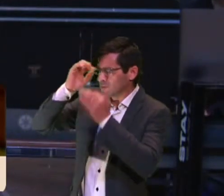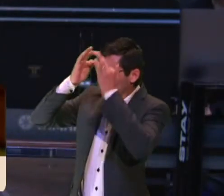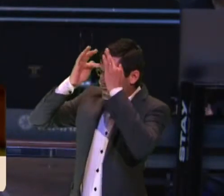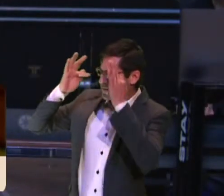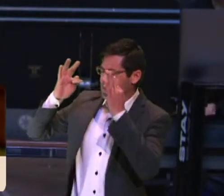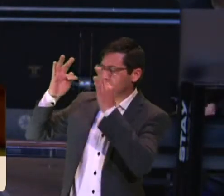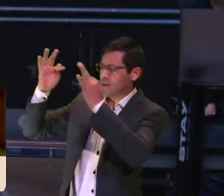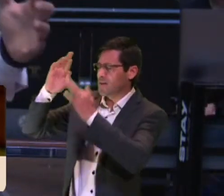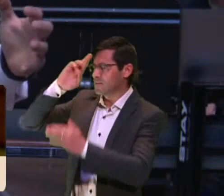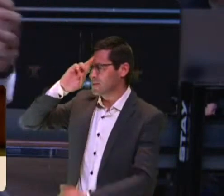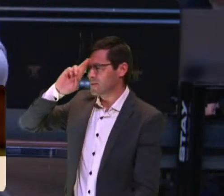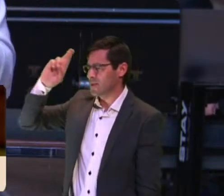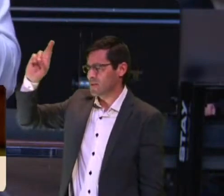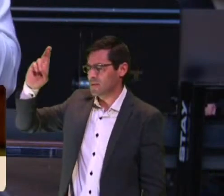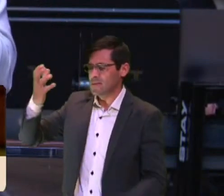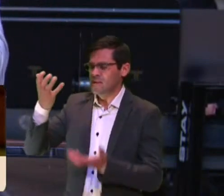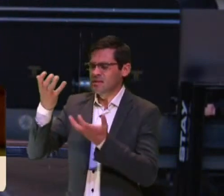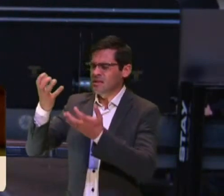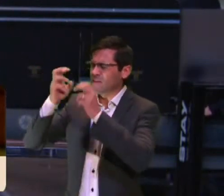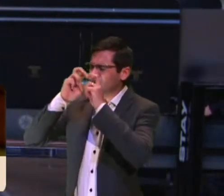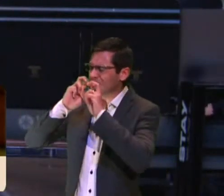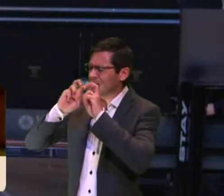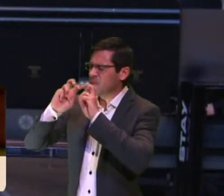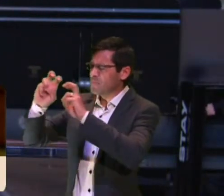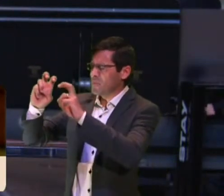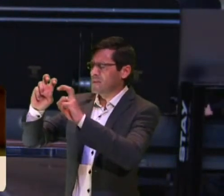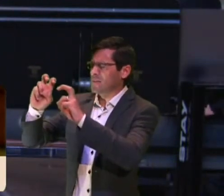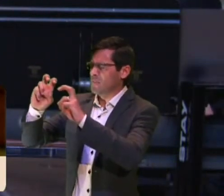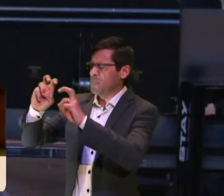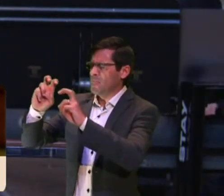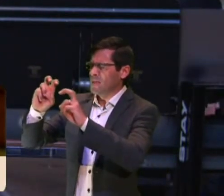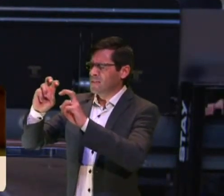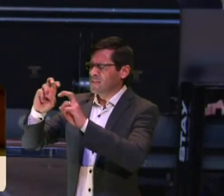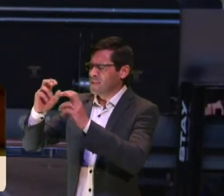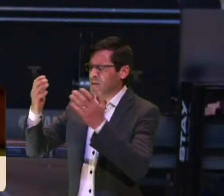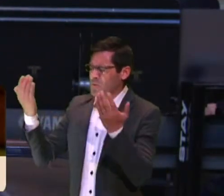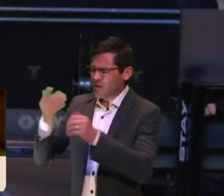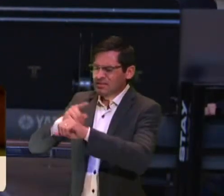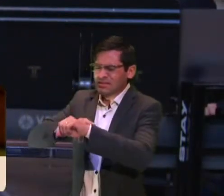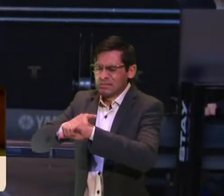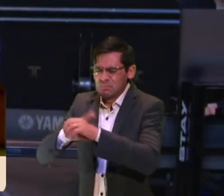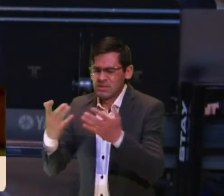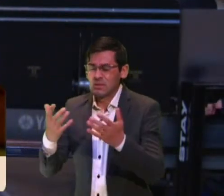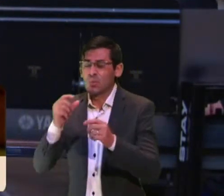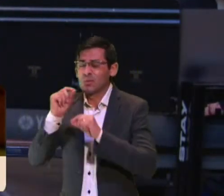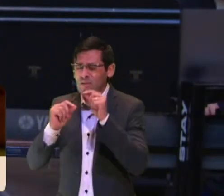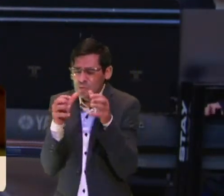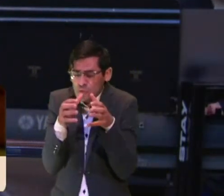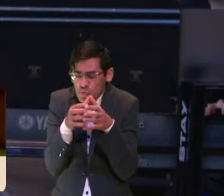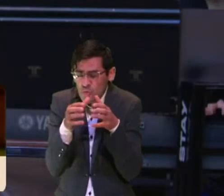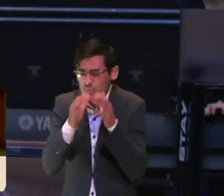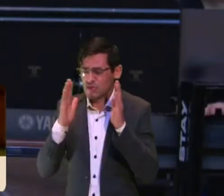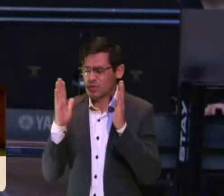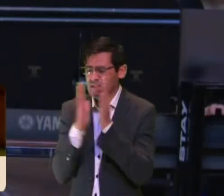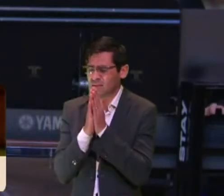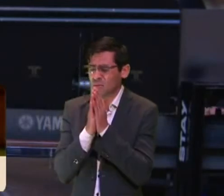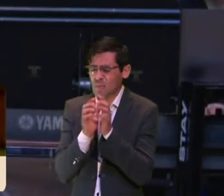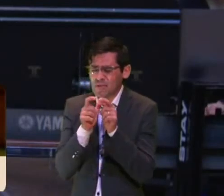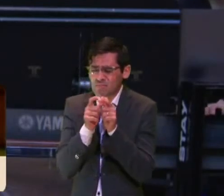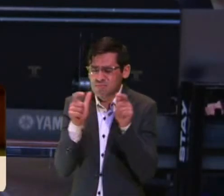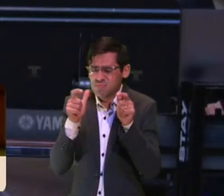Senhor, eu quero clamar agora que os encontros de oração se multipliquem na Tua casa. Que sejam muitos,